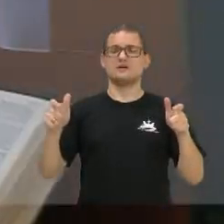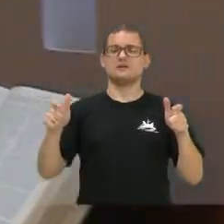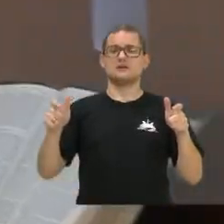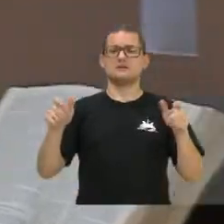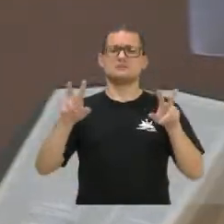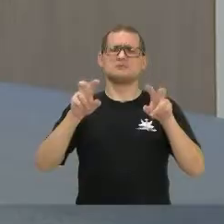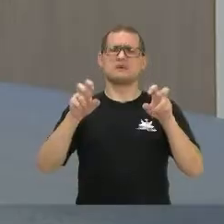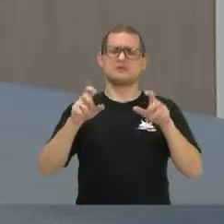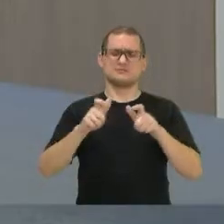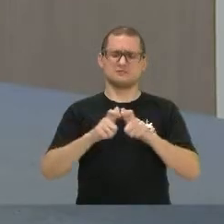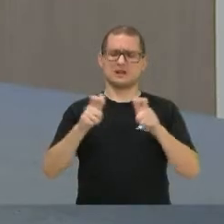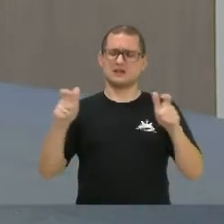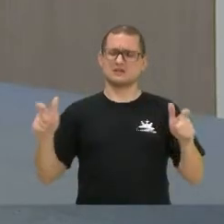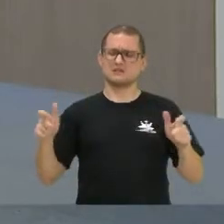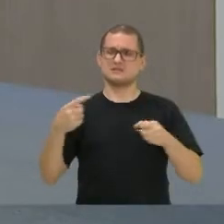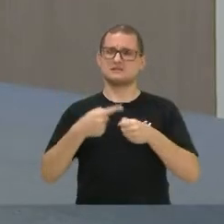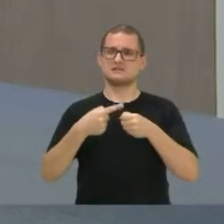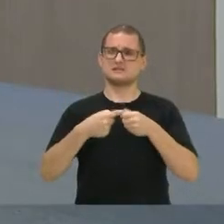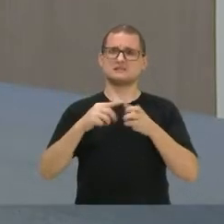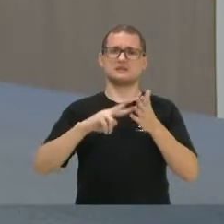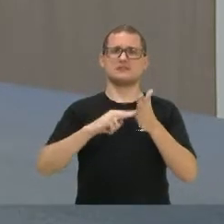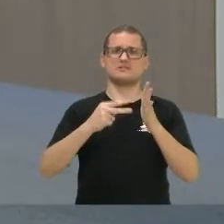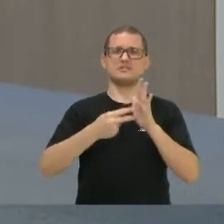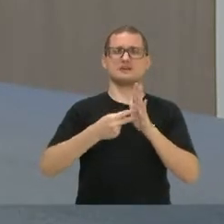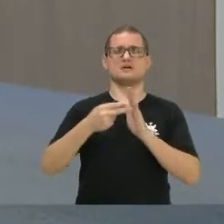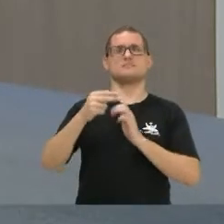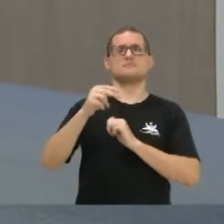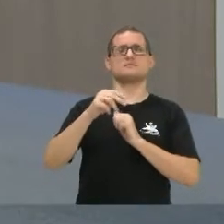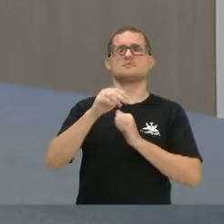esse pressão aplicada a babilónia